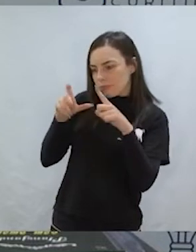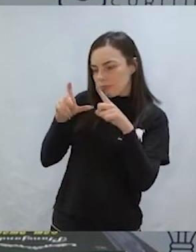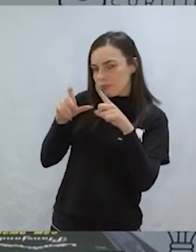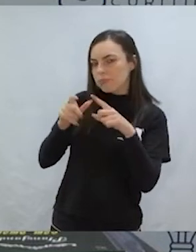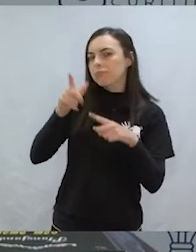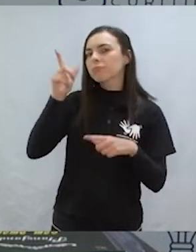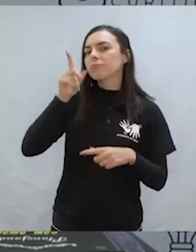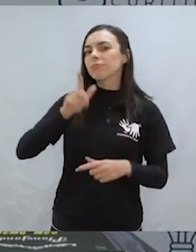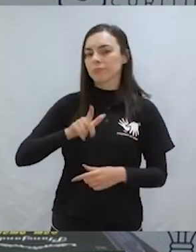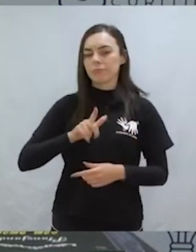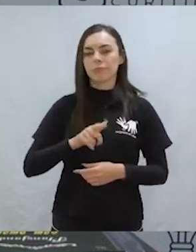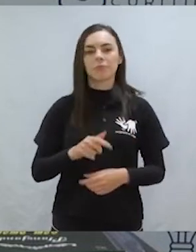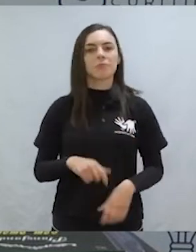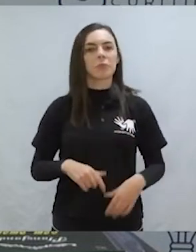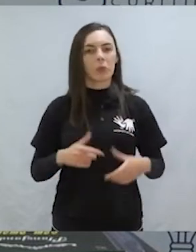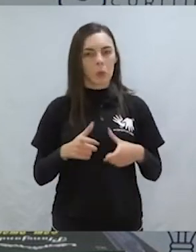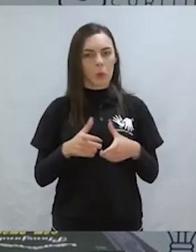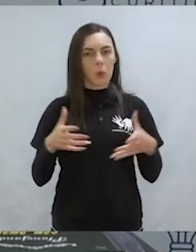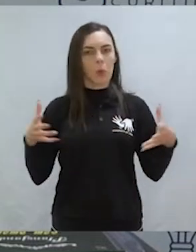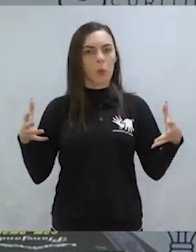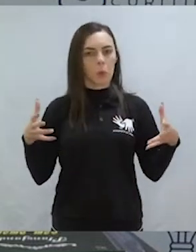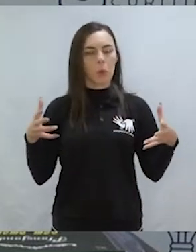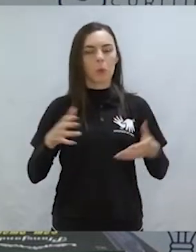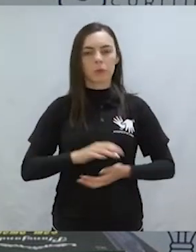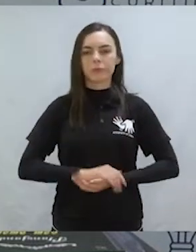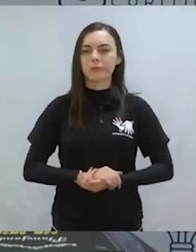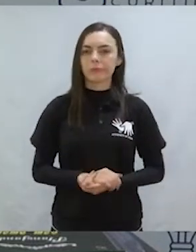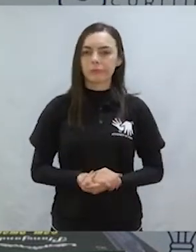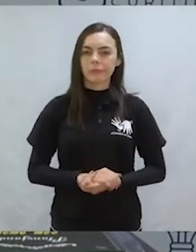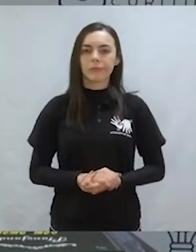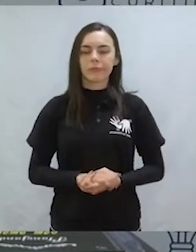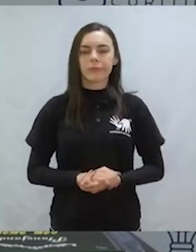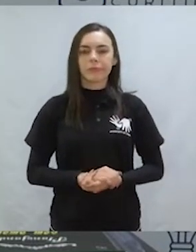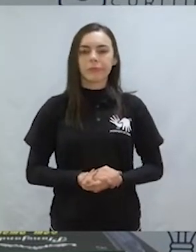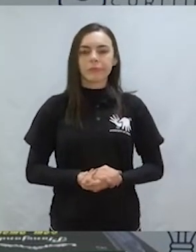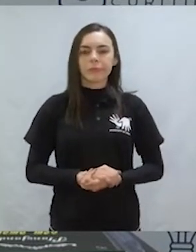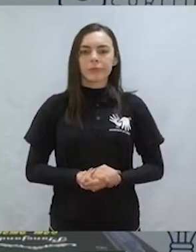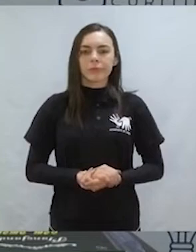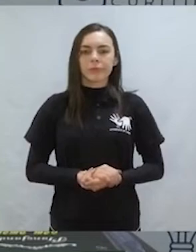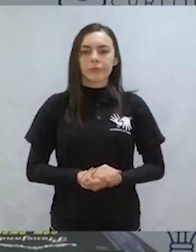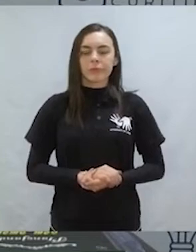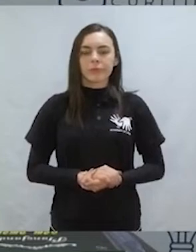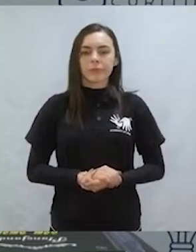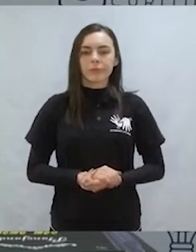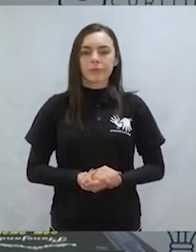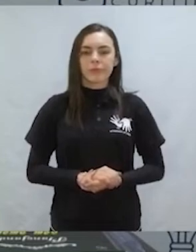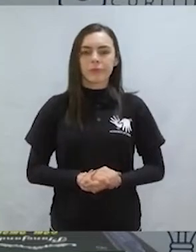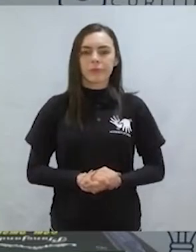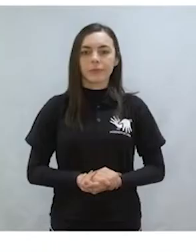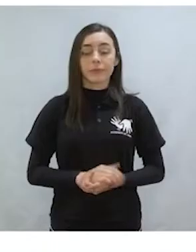da água, tirou foto da baleia. Olhem como ela é grande. Aqui